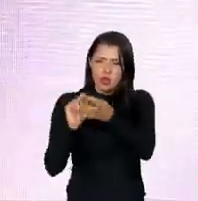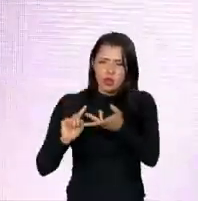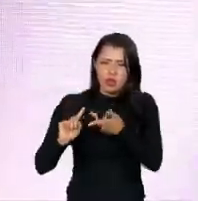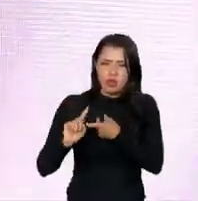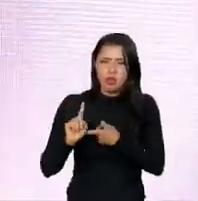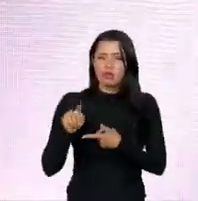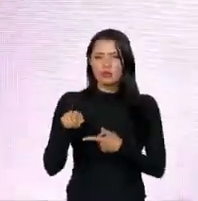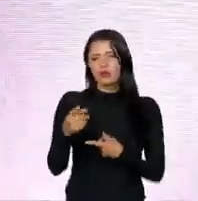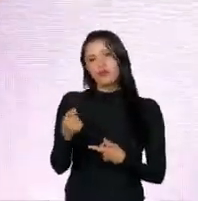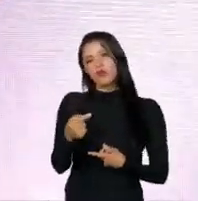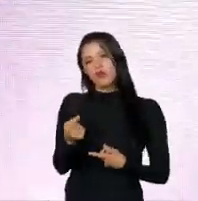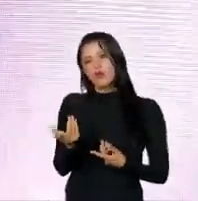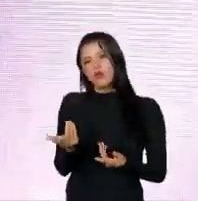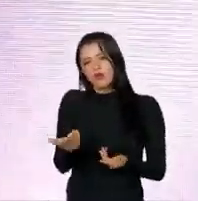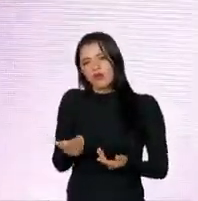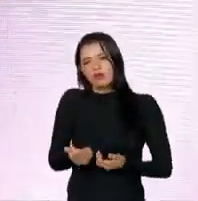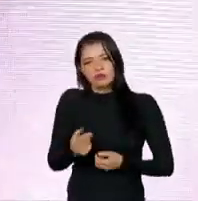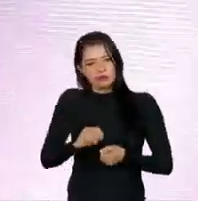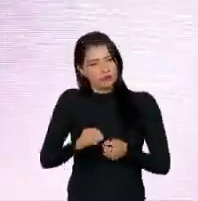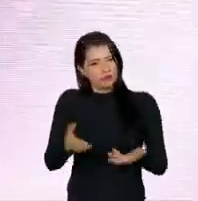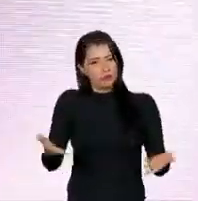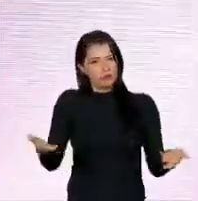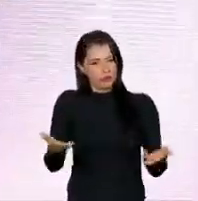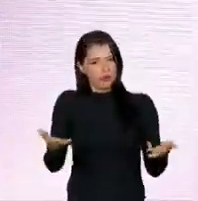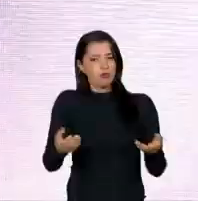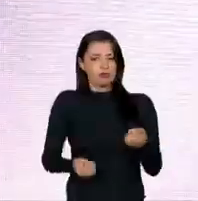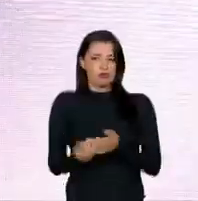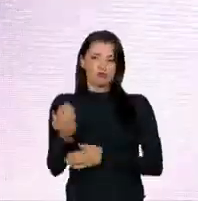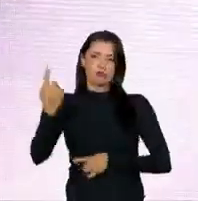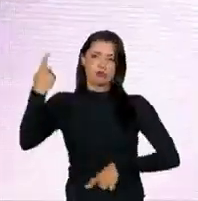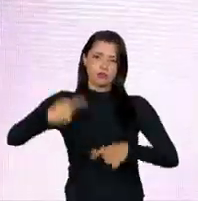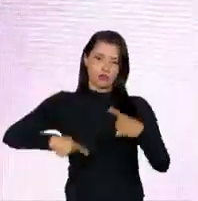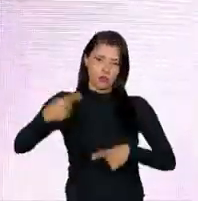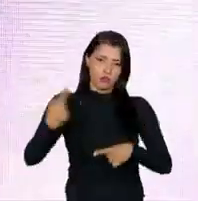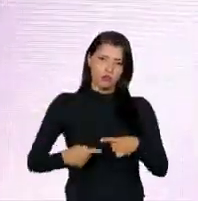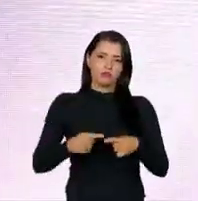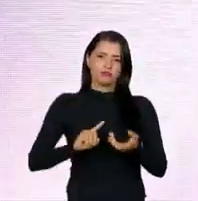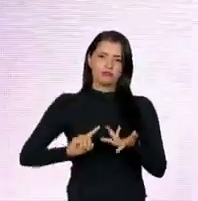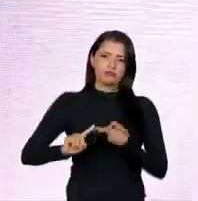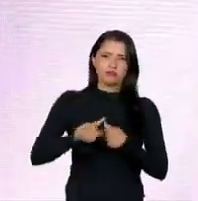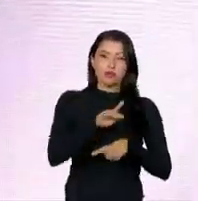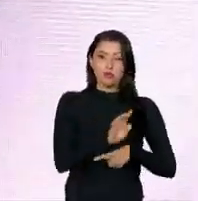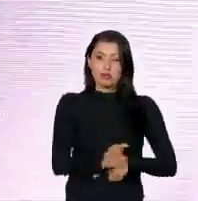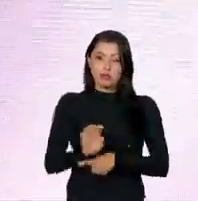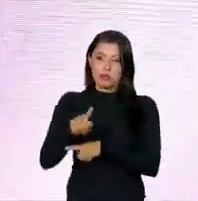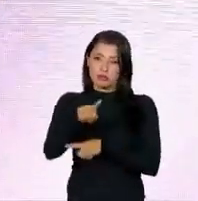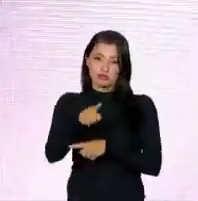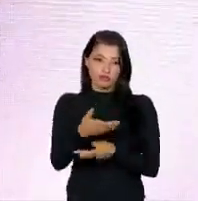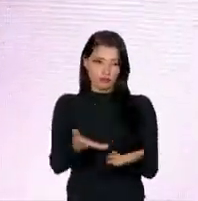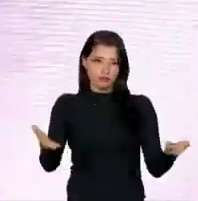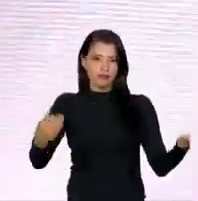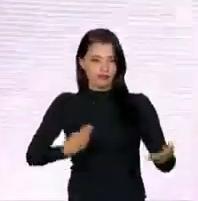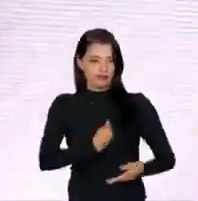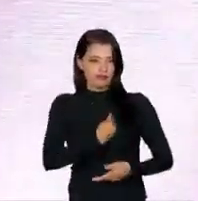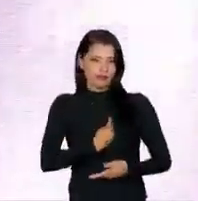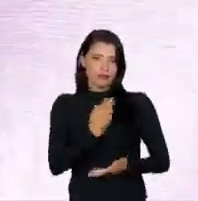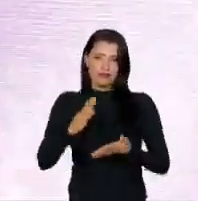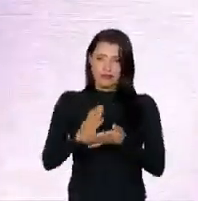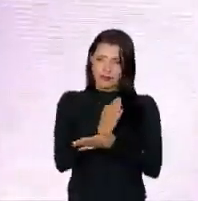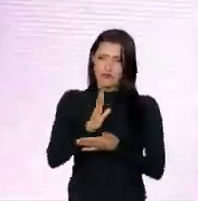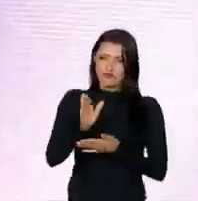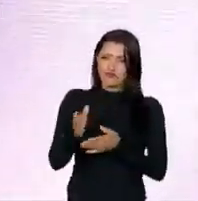isso que se tornou uma política em muitos estados, e aqui vocês estão presentes, alguns